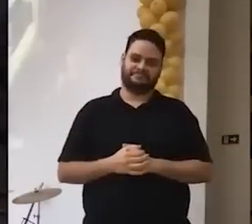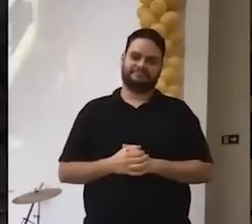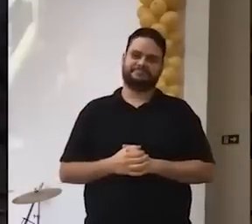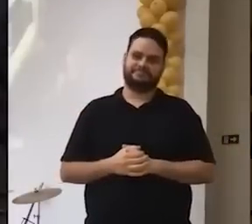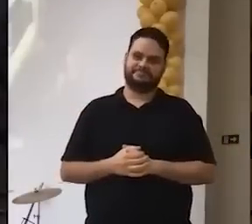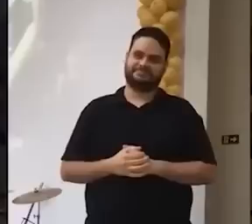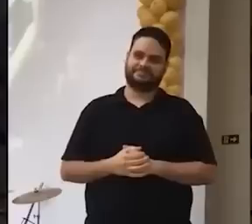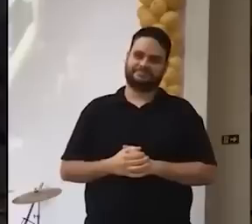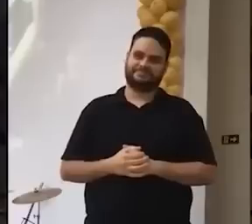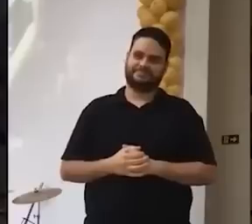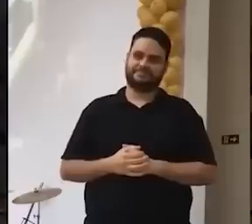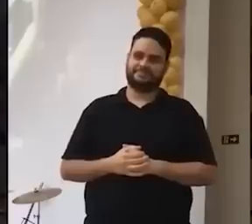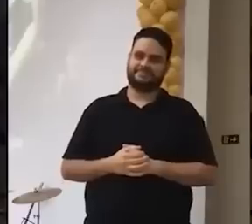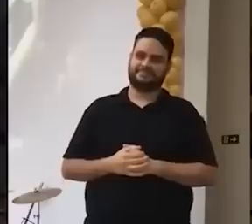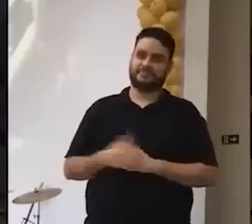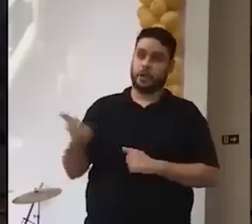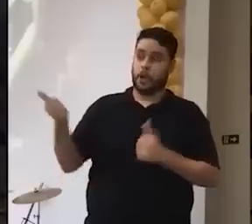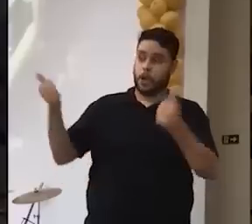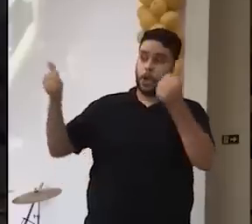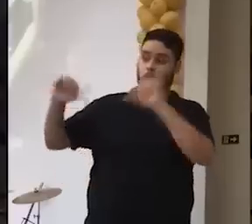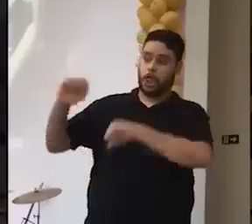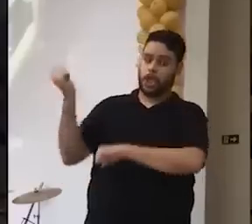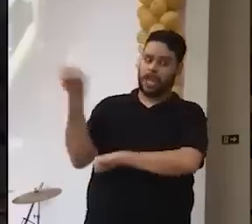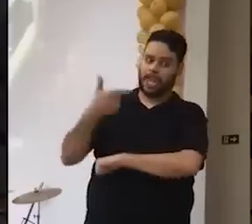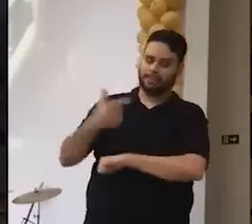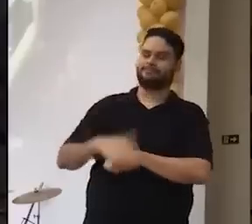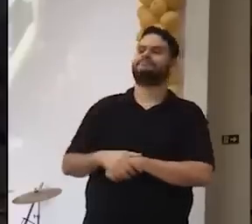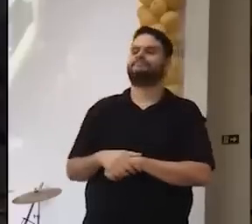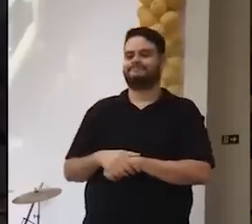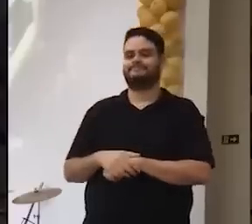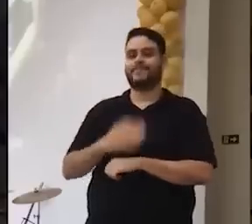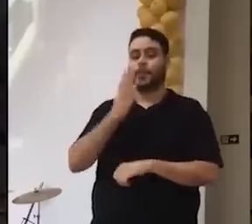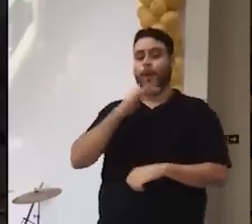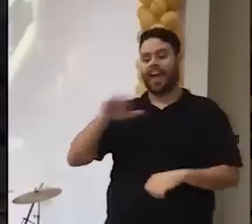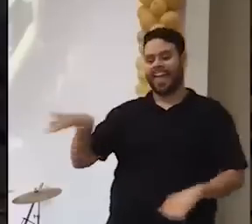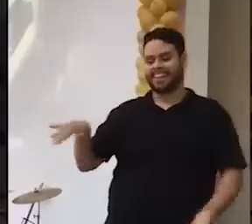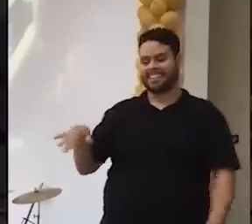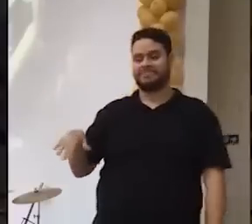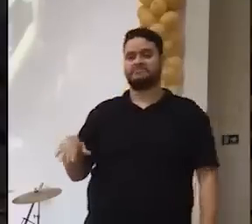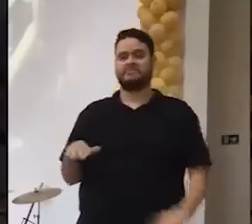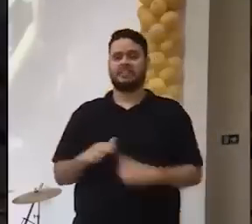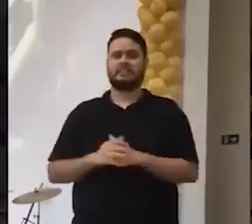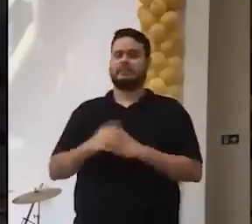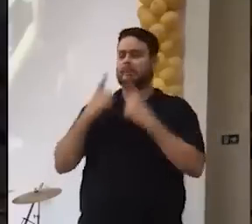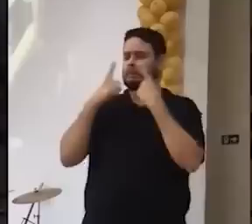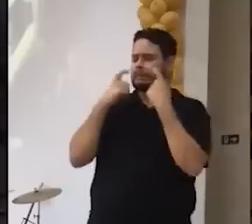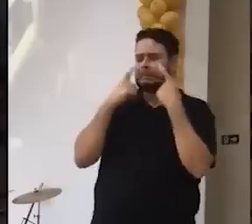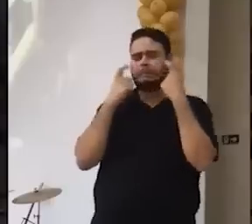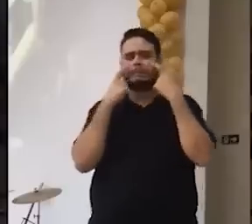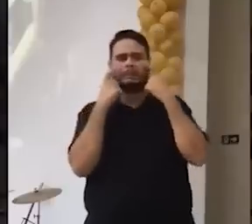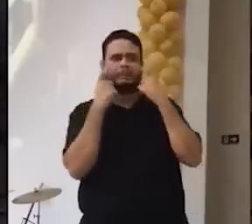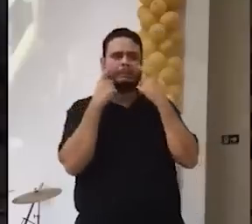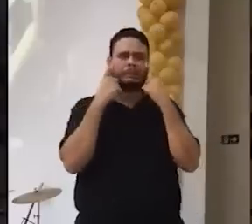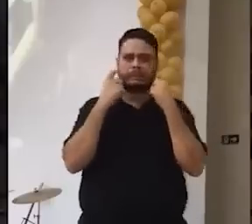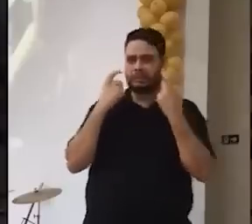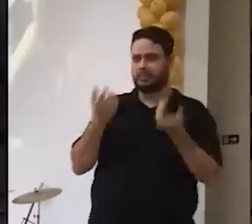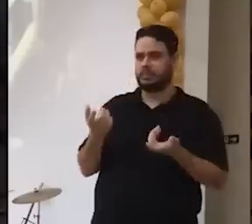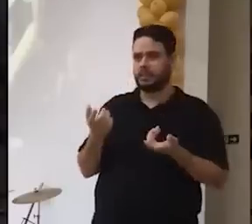Pior que isso, foi uma mãe que chegou no meu gabinete, com a criança de 3 anos no colo, chorando, chorando, chorando, não a criança, a